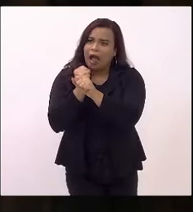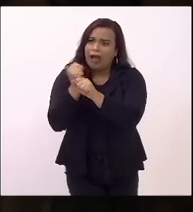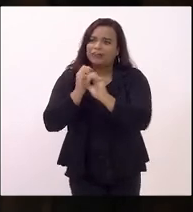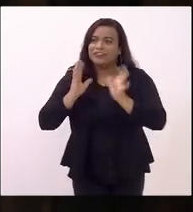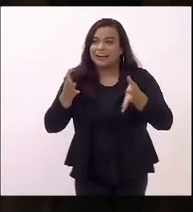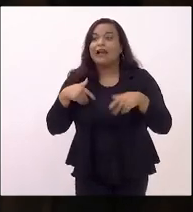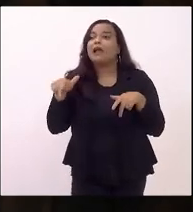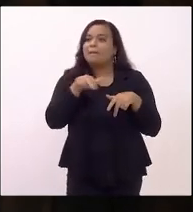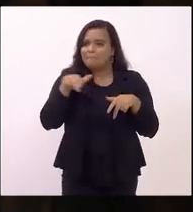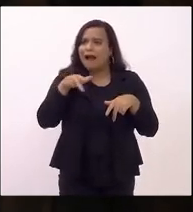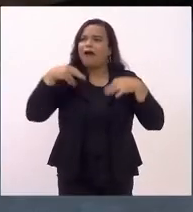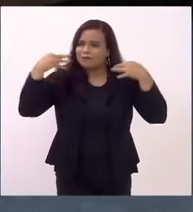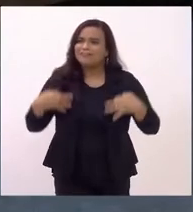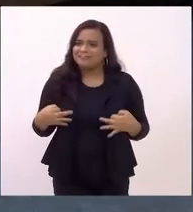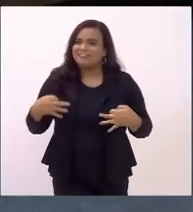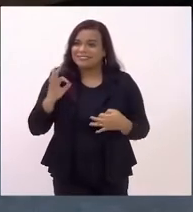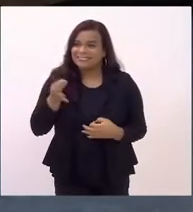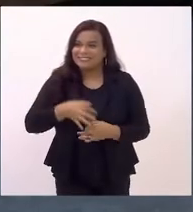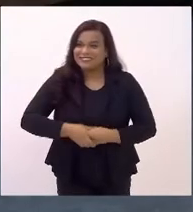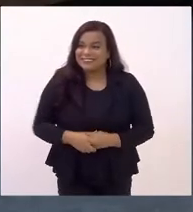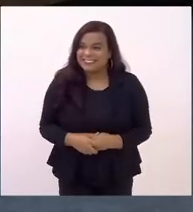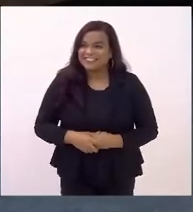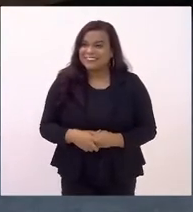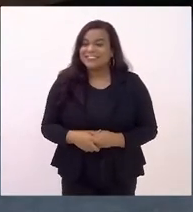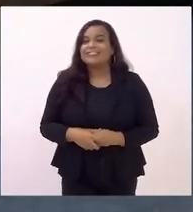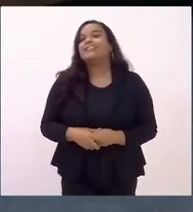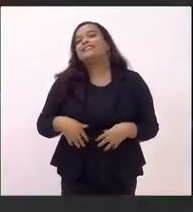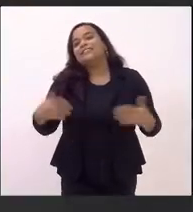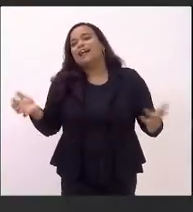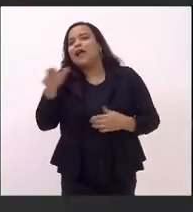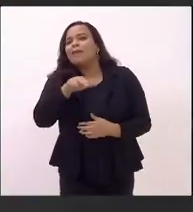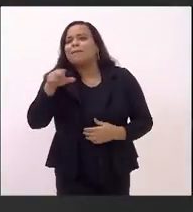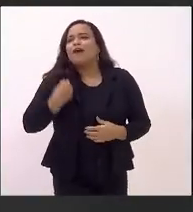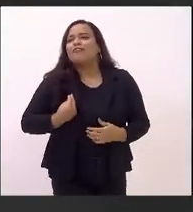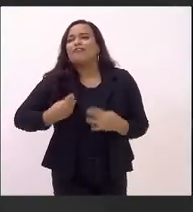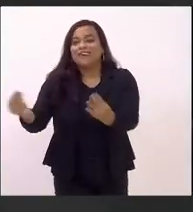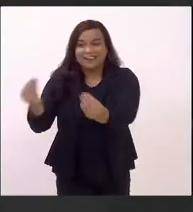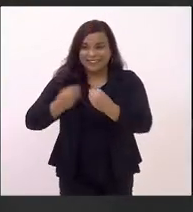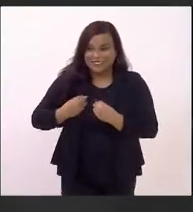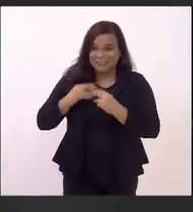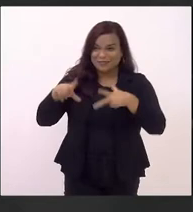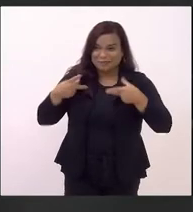Somos irmãos mesmo, né? Os irmãos que a vida me deu.